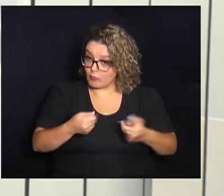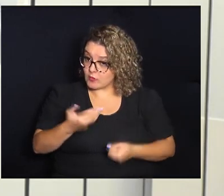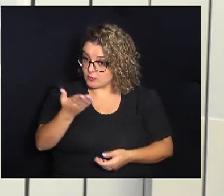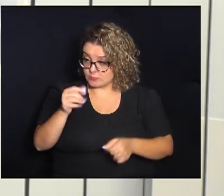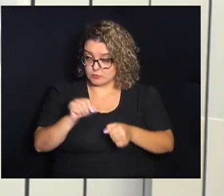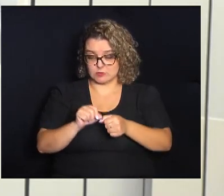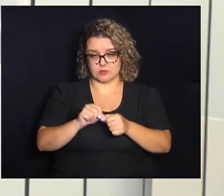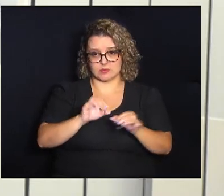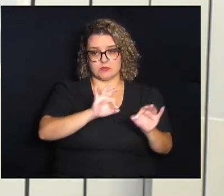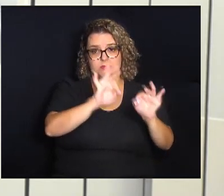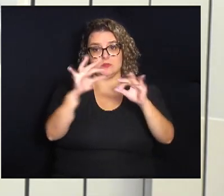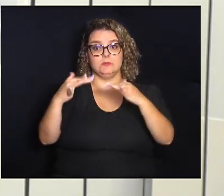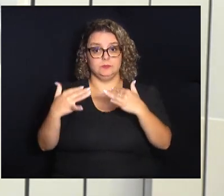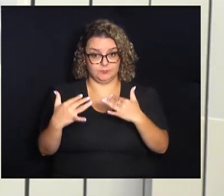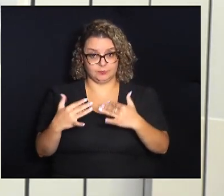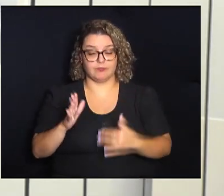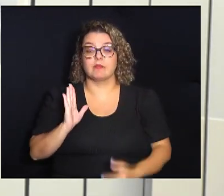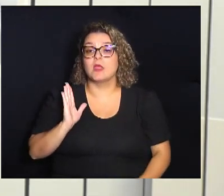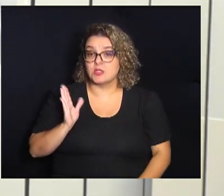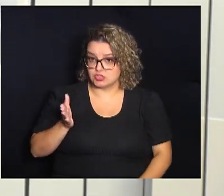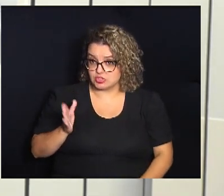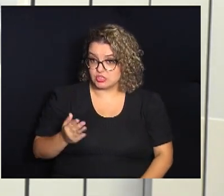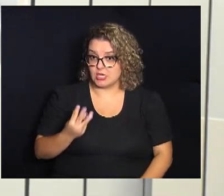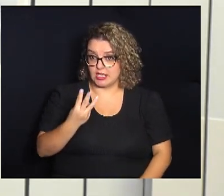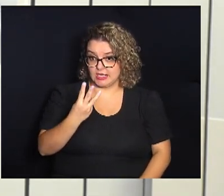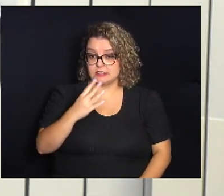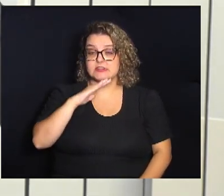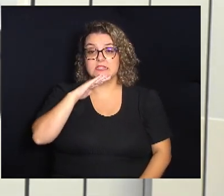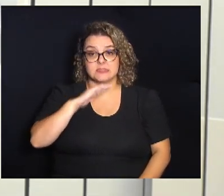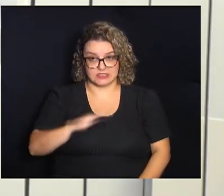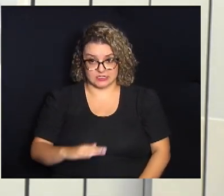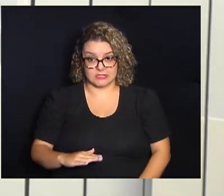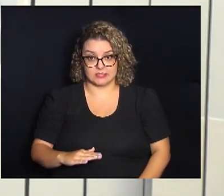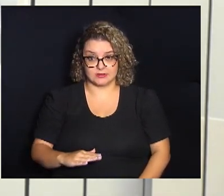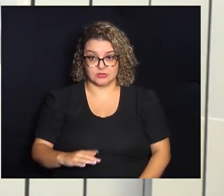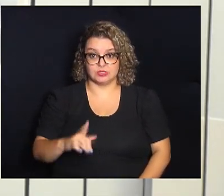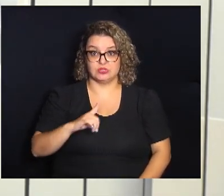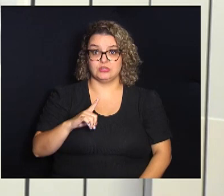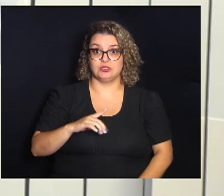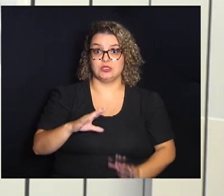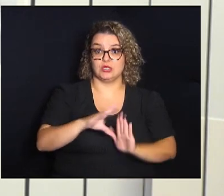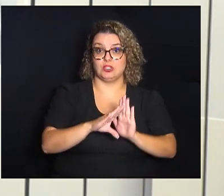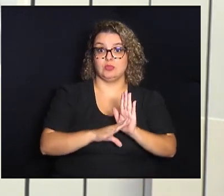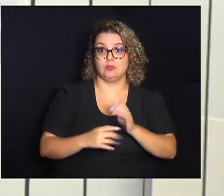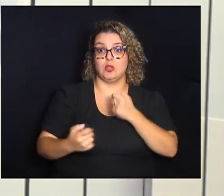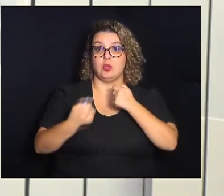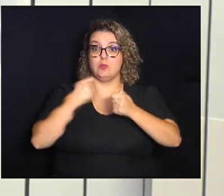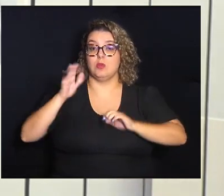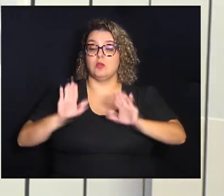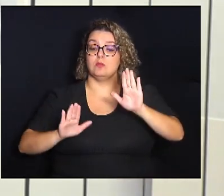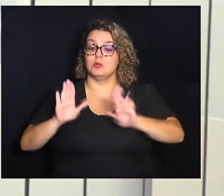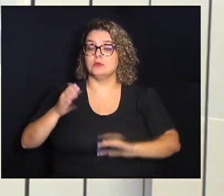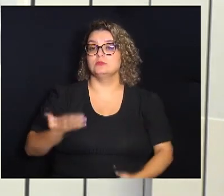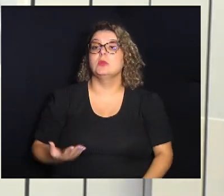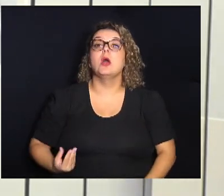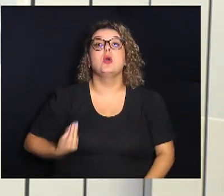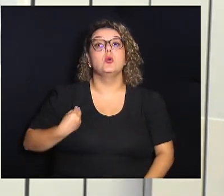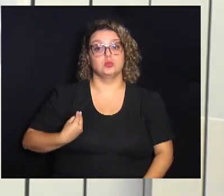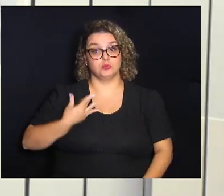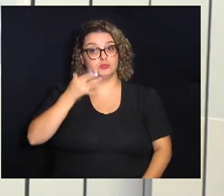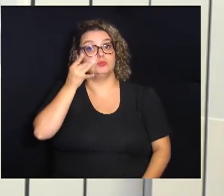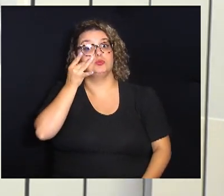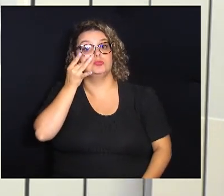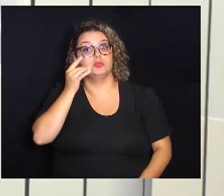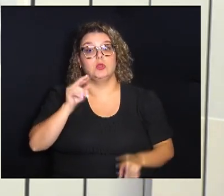que está nos acompanhando, hein? Daqui a pouco, às 3 horas da tarde, tem o programa Questão de Ordem ao vivo